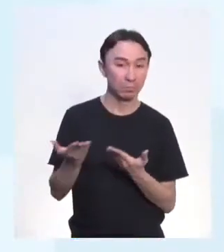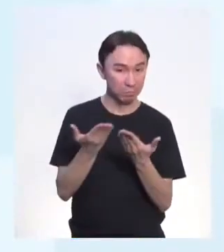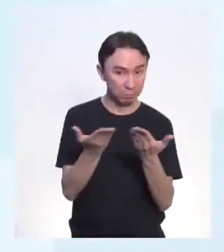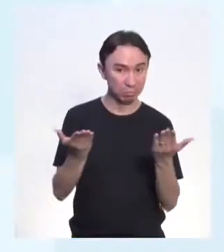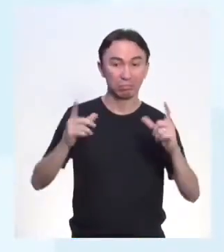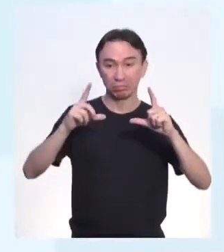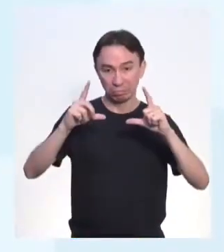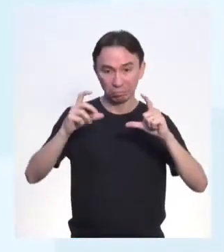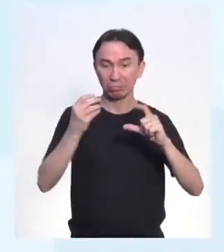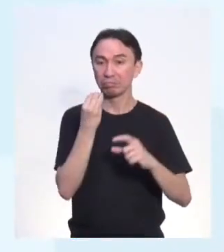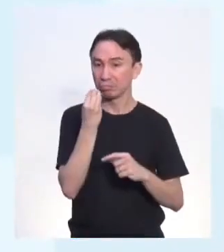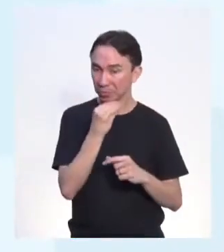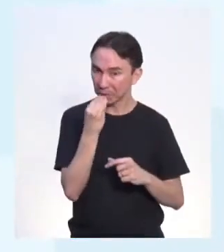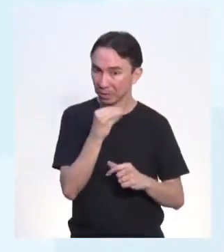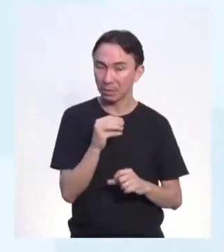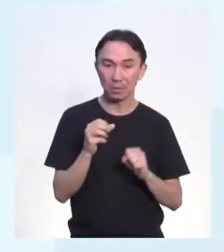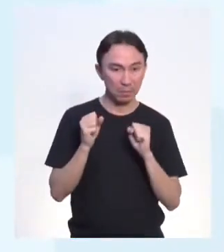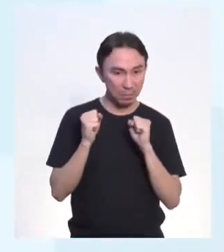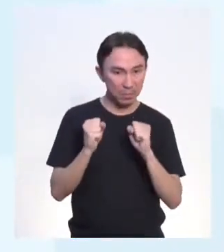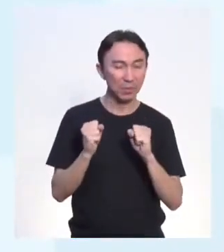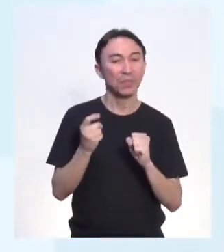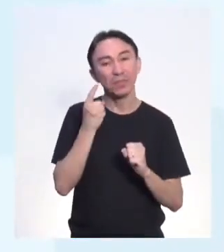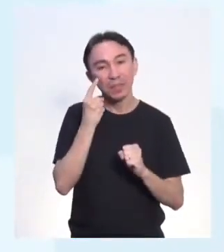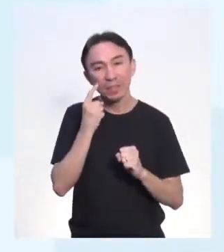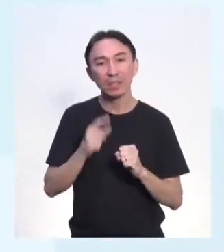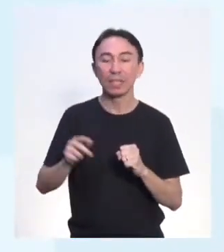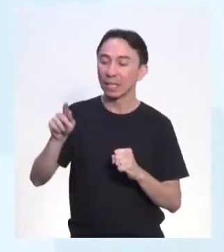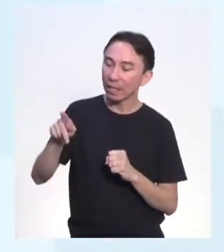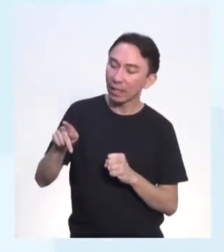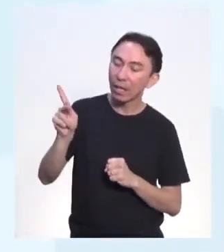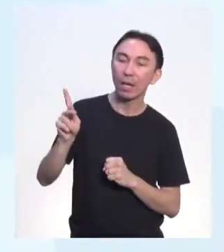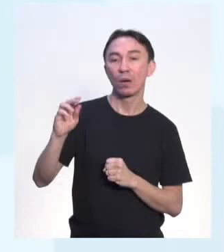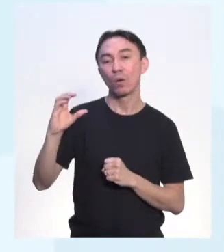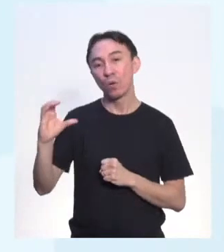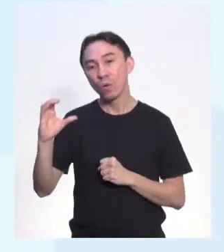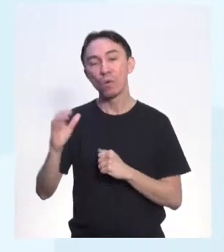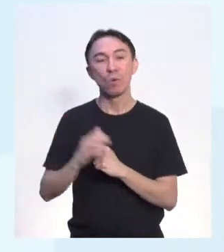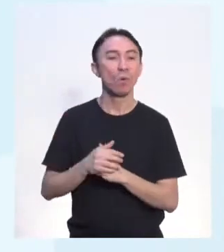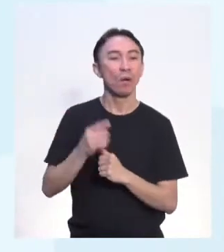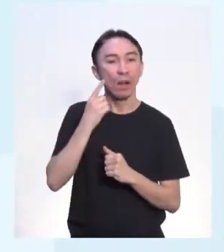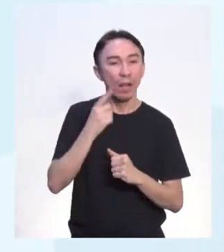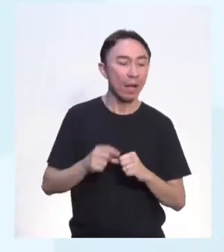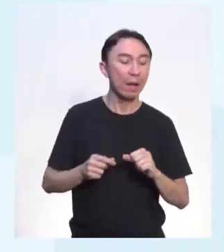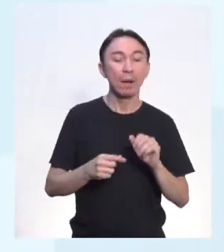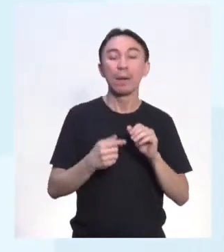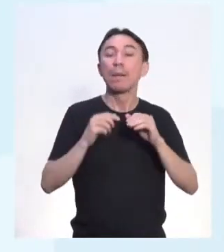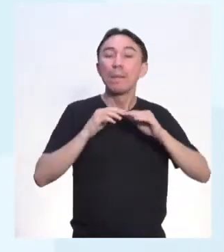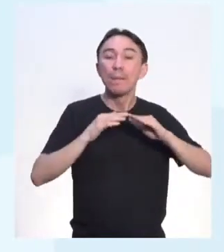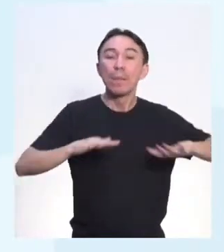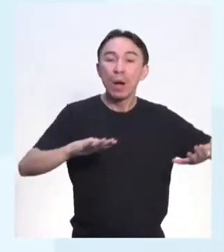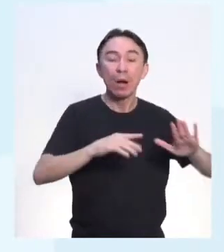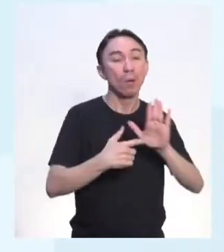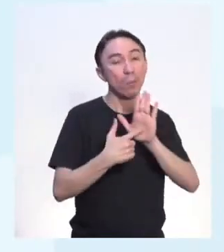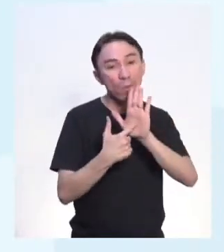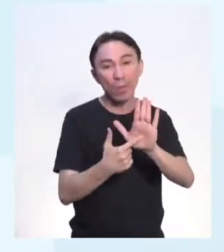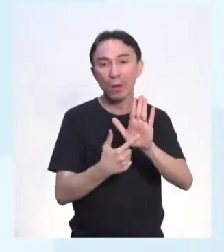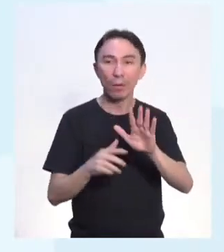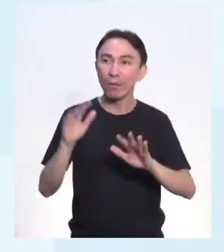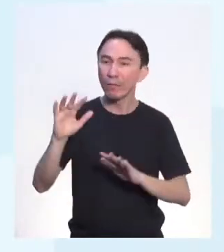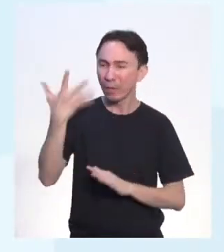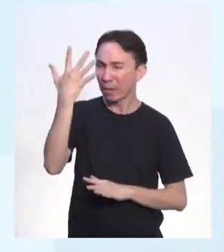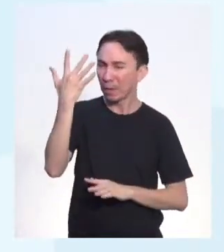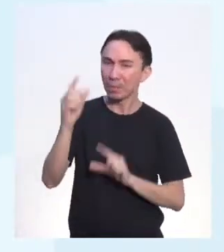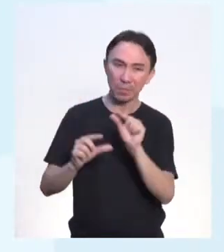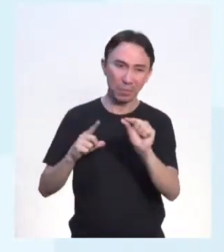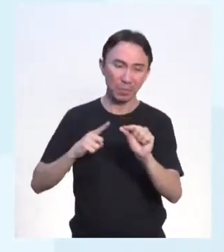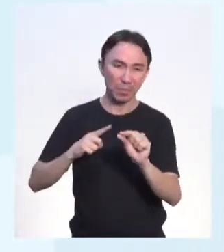por favor. Veja que eu anotei lá cara e coroa, qual é o espaço amostral, qual é o evento dessa vez e qual é a porcentagem.